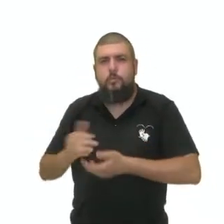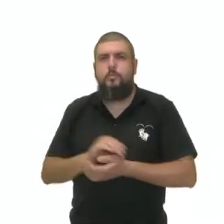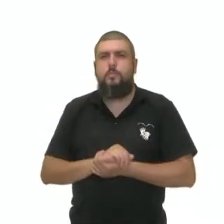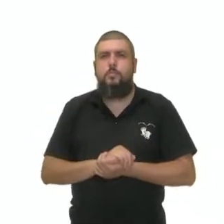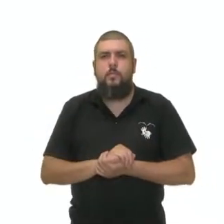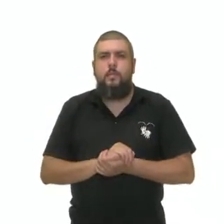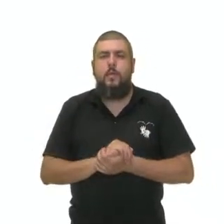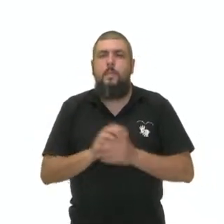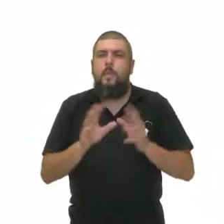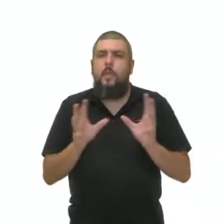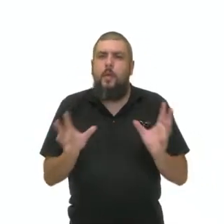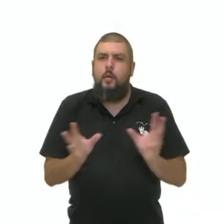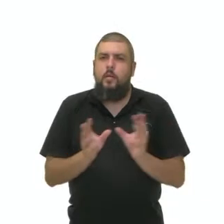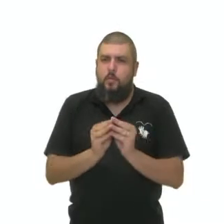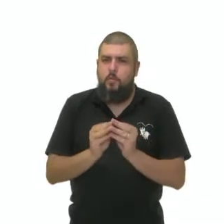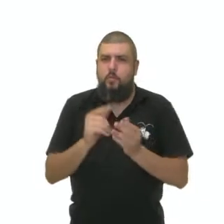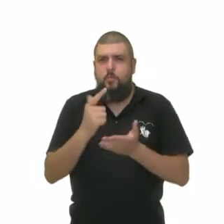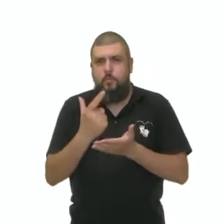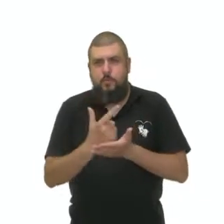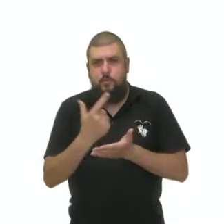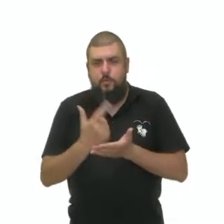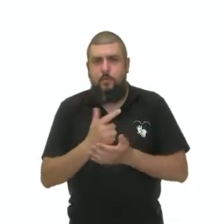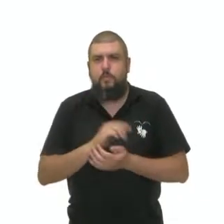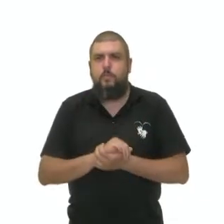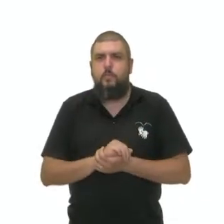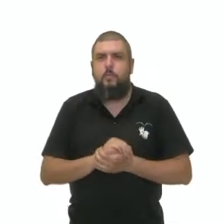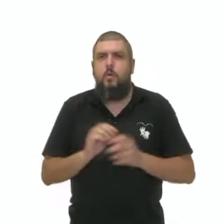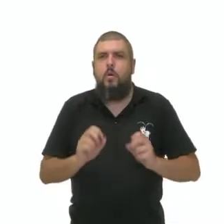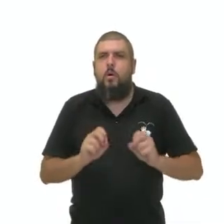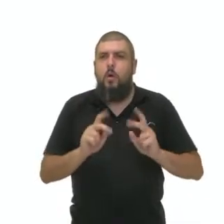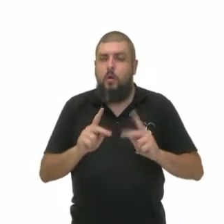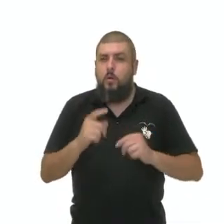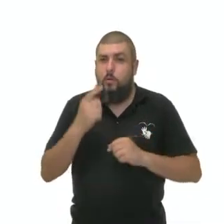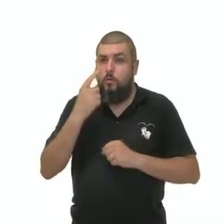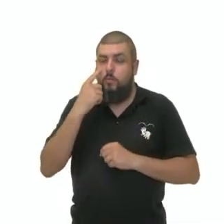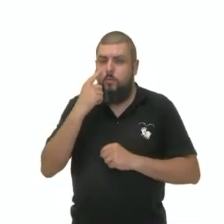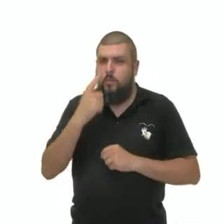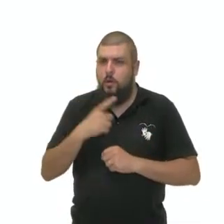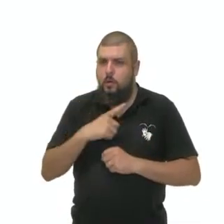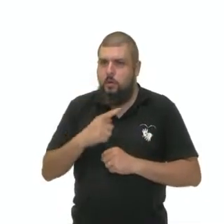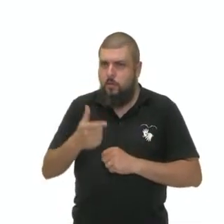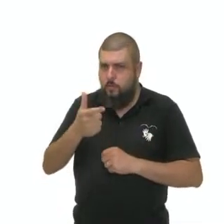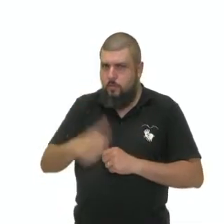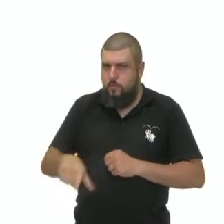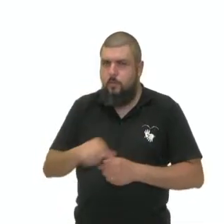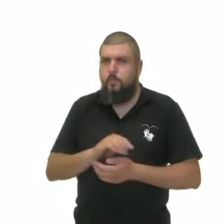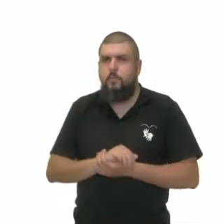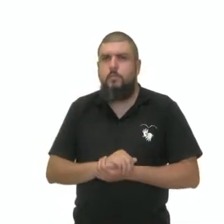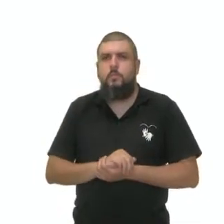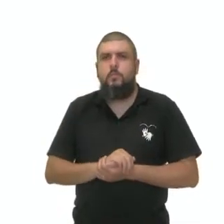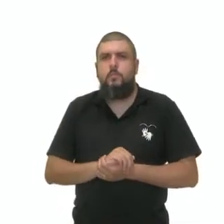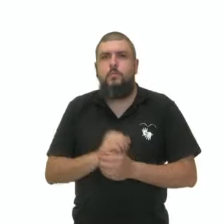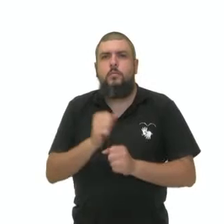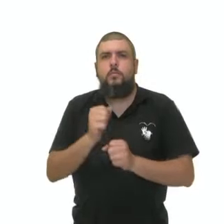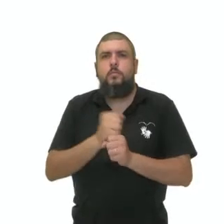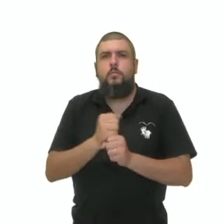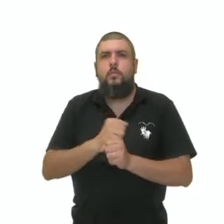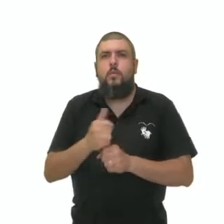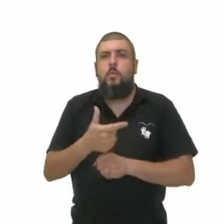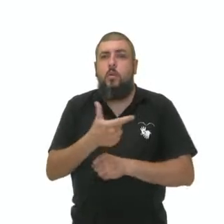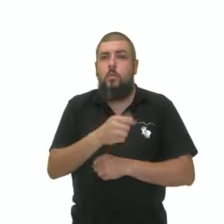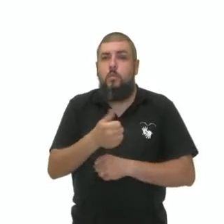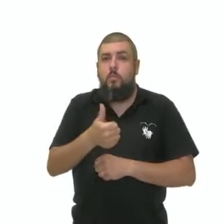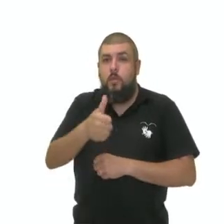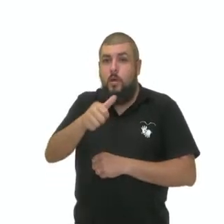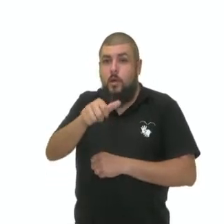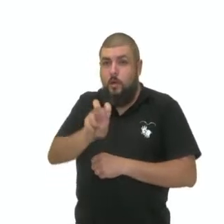do livro Pequeno Príncipe aí. Claro que vocês vão ver que tem mais ideias aí. Em 2015, este livro tornou-se